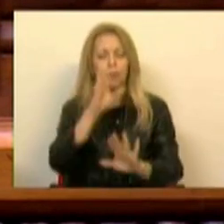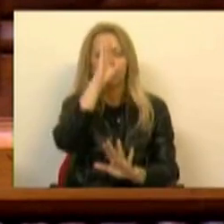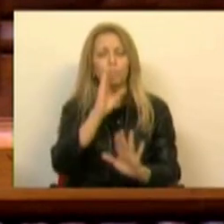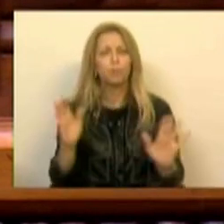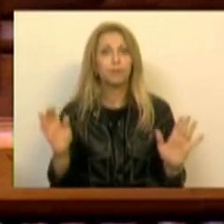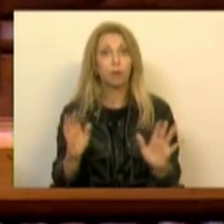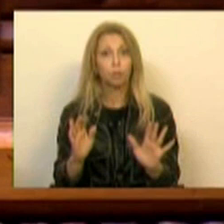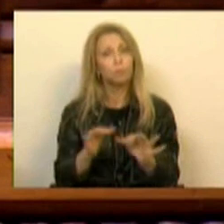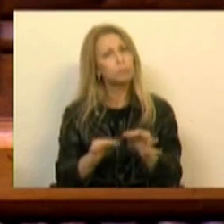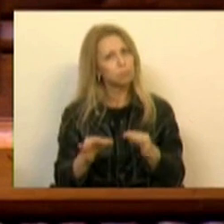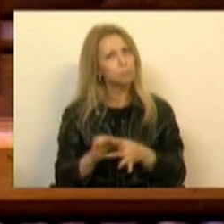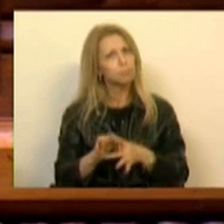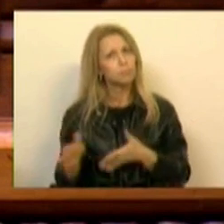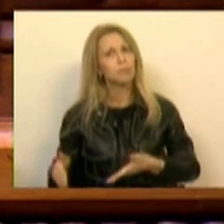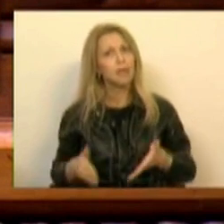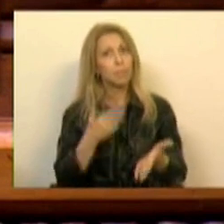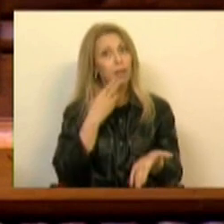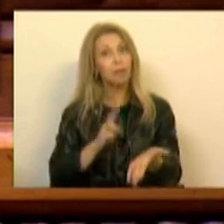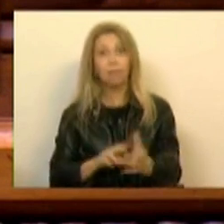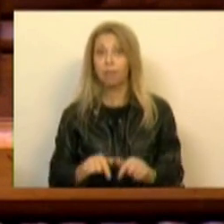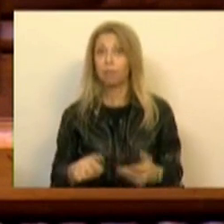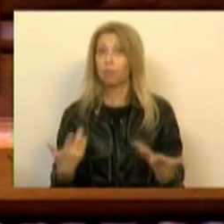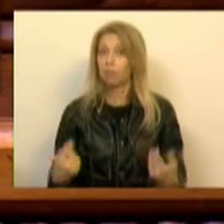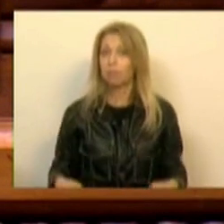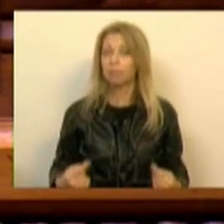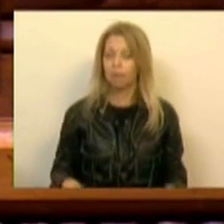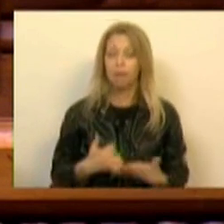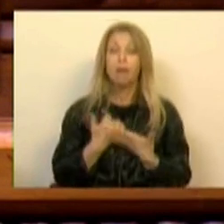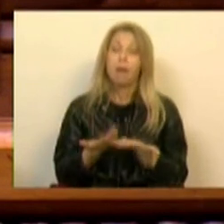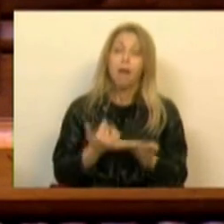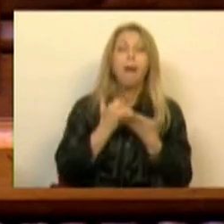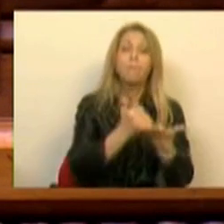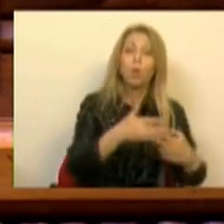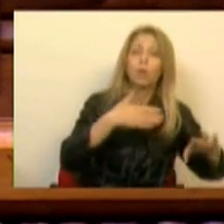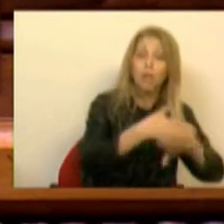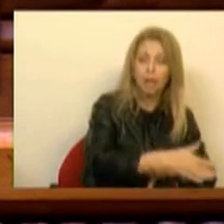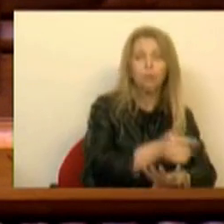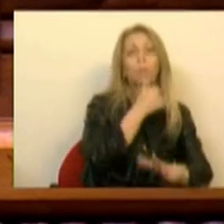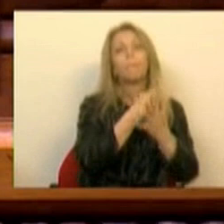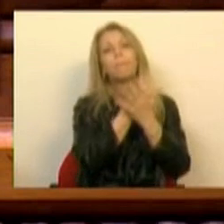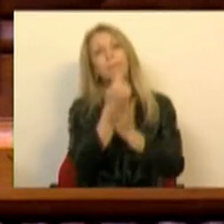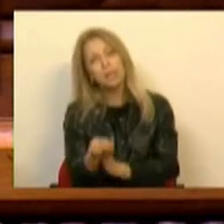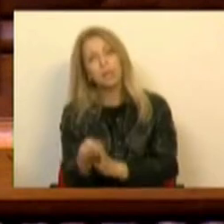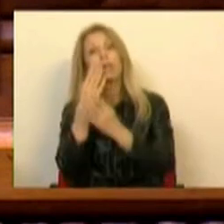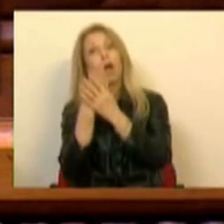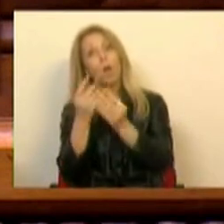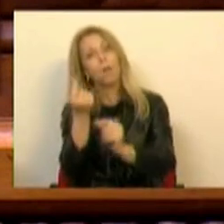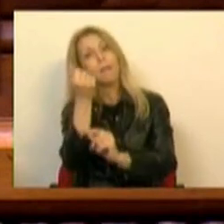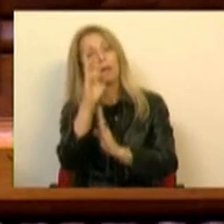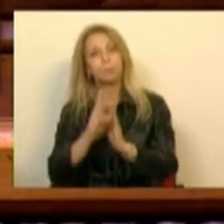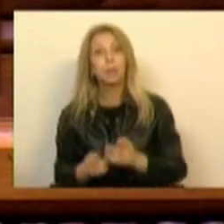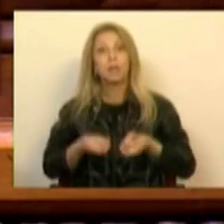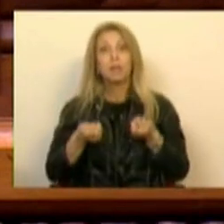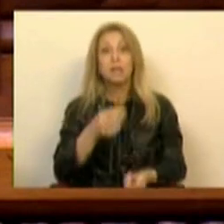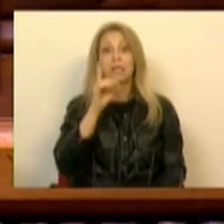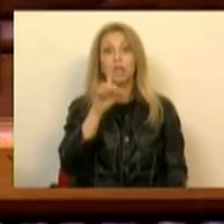Governo adaptou o seu caminho à realidade que vivemos e entre os apoios diretos e as medidas de mitigação de preços investimos 6,4